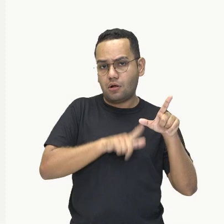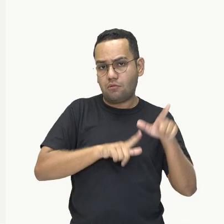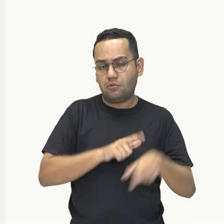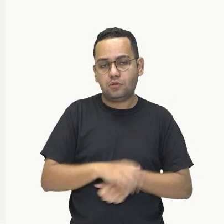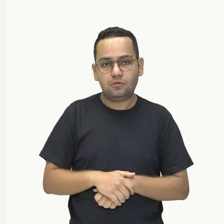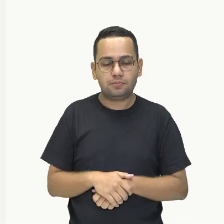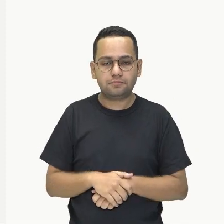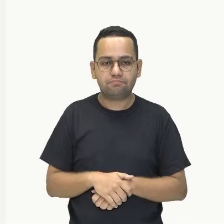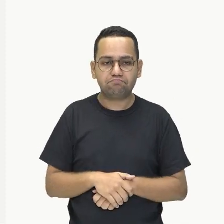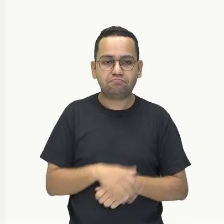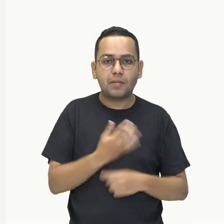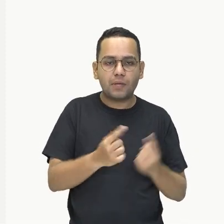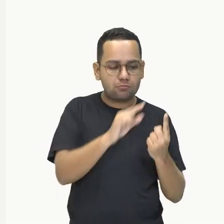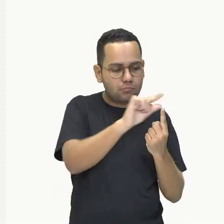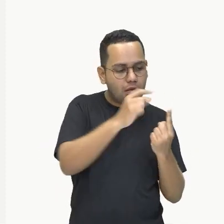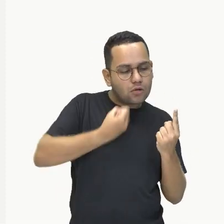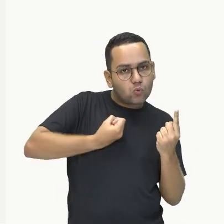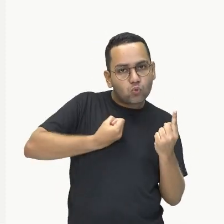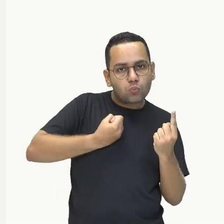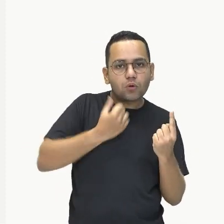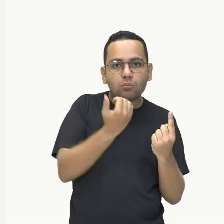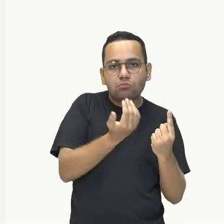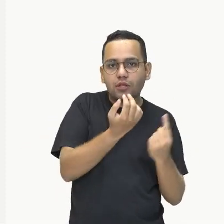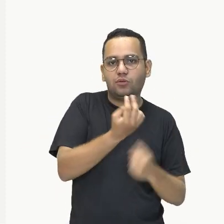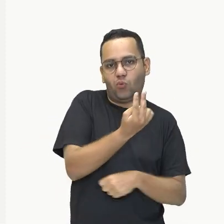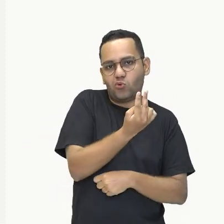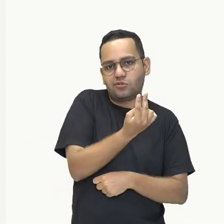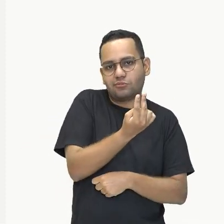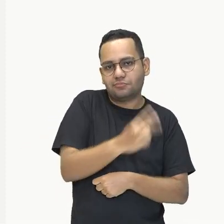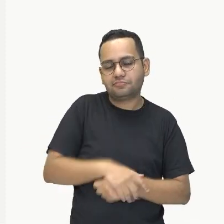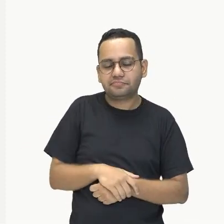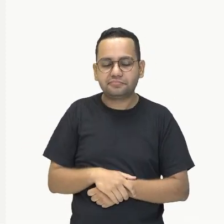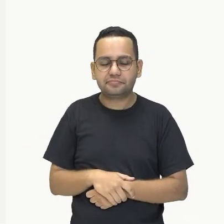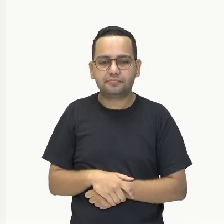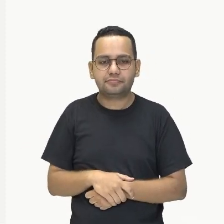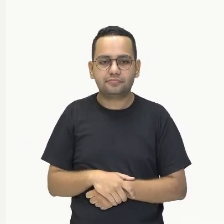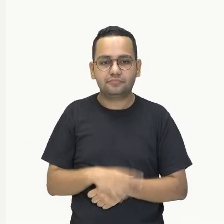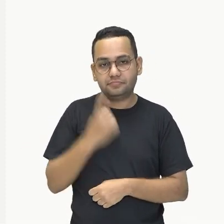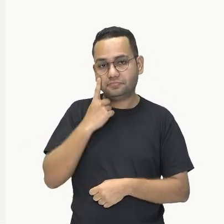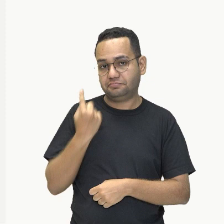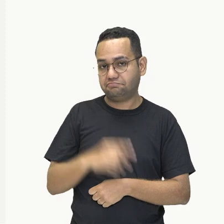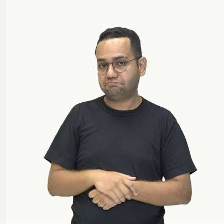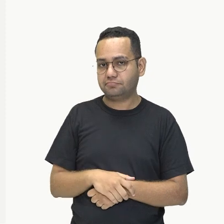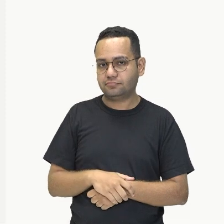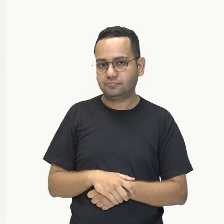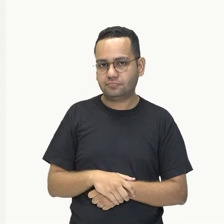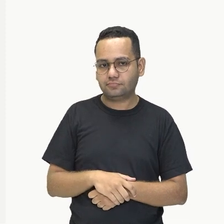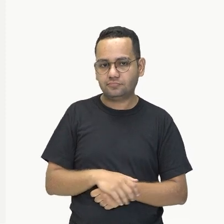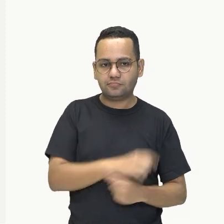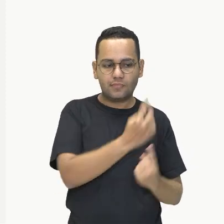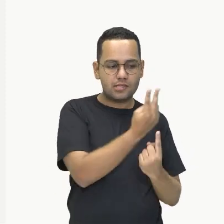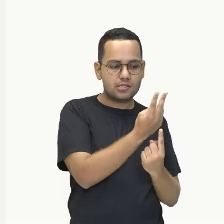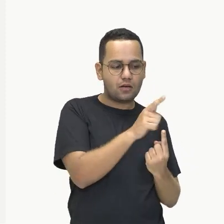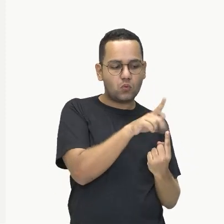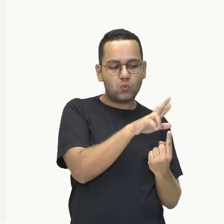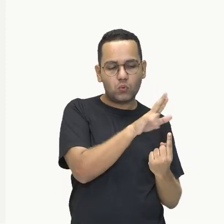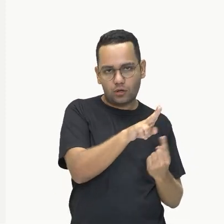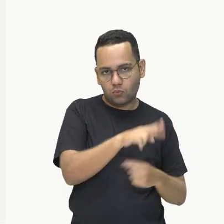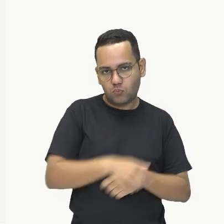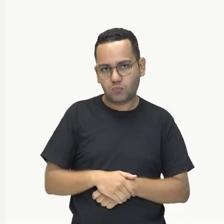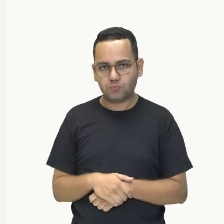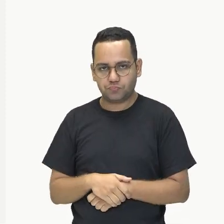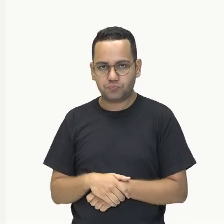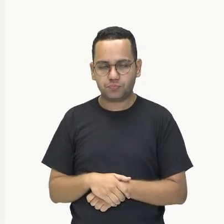uma letra, o expoente dela vai me dizer qual é o grau. Como é 2, aqui então é do segundo grau.